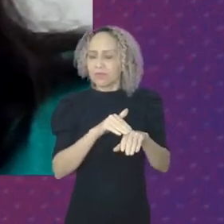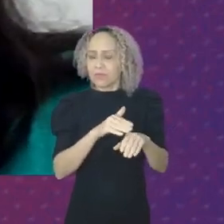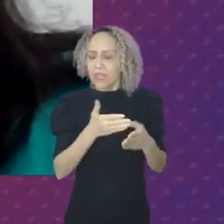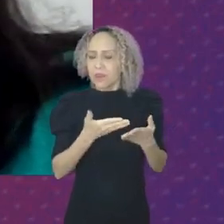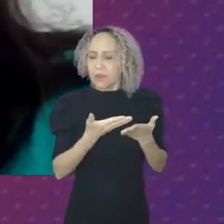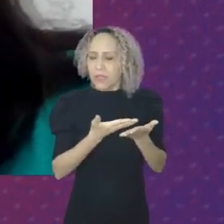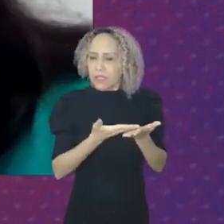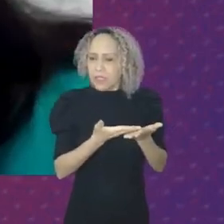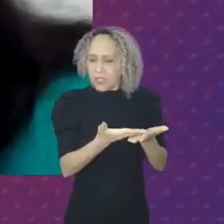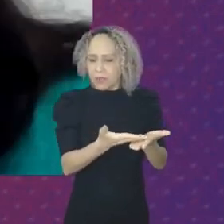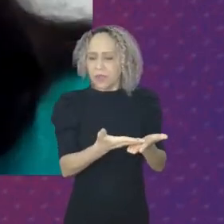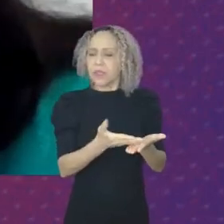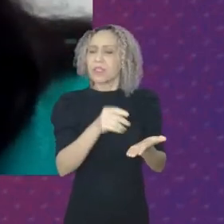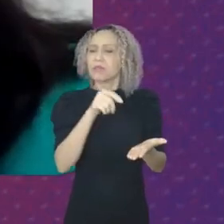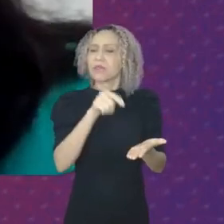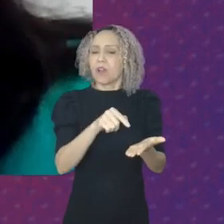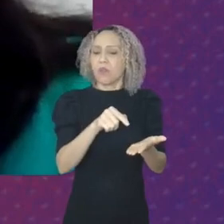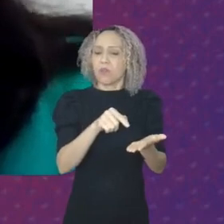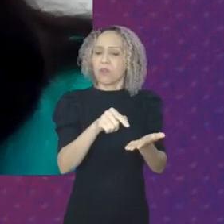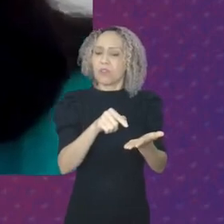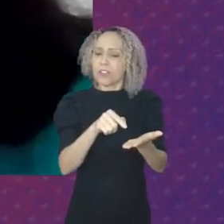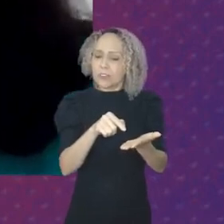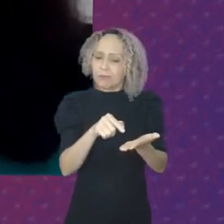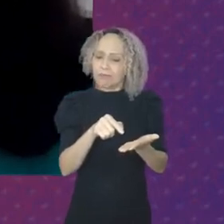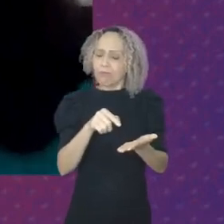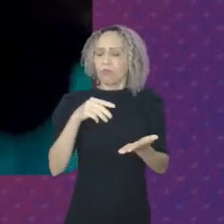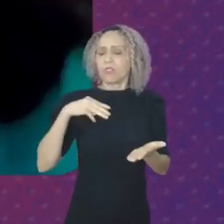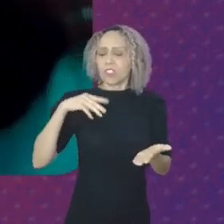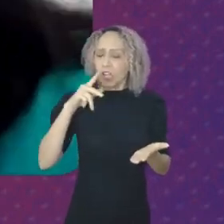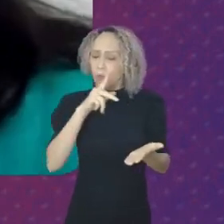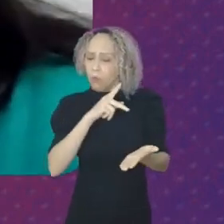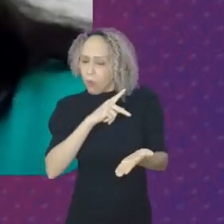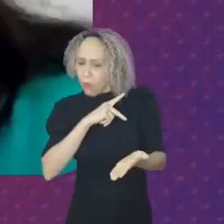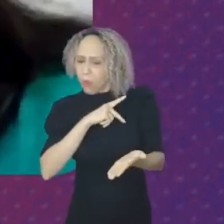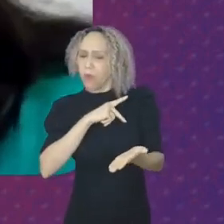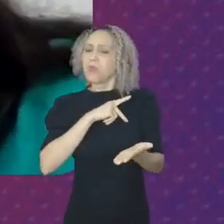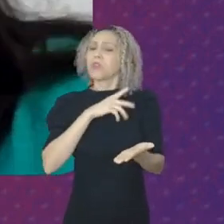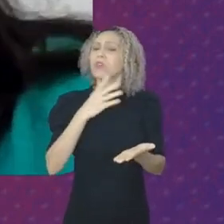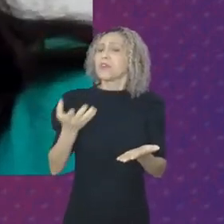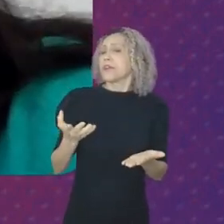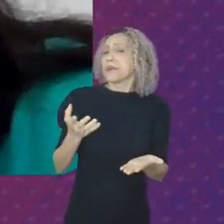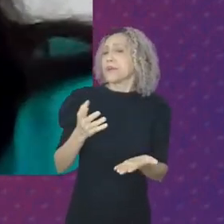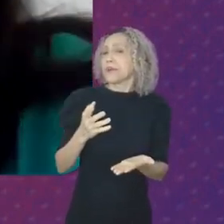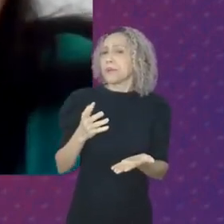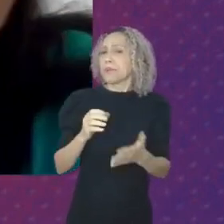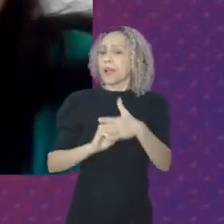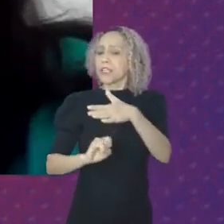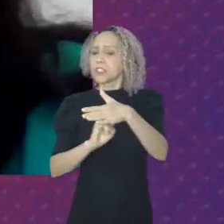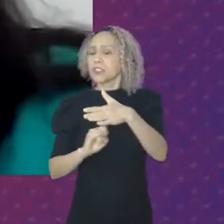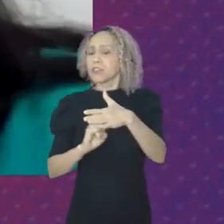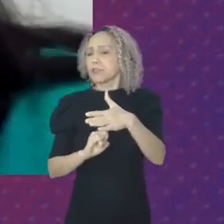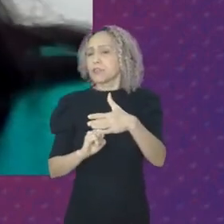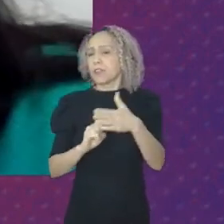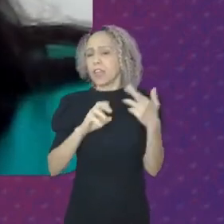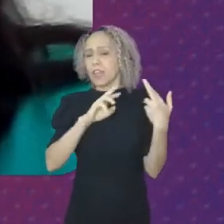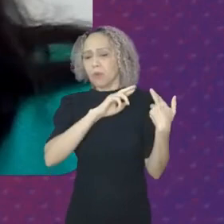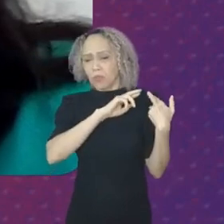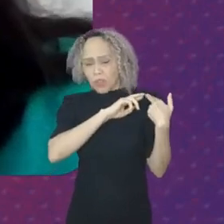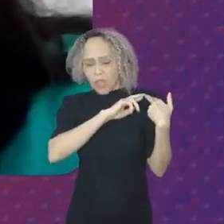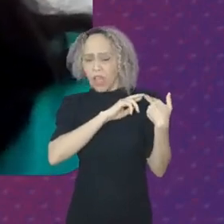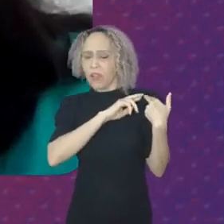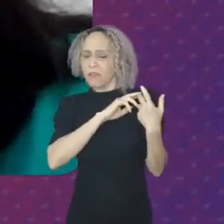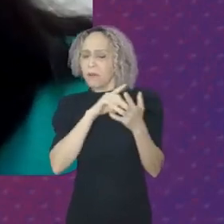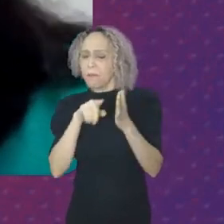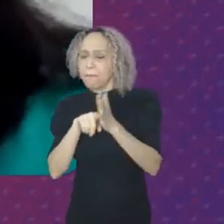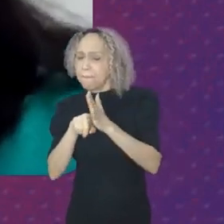desse violador, atuando, inclusive, de forma preventiva aí a uma questão das violências e atuando